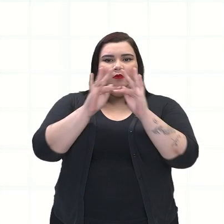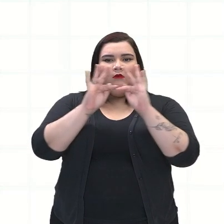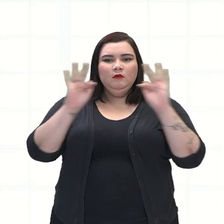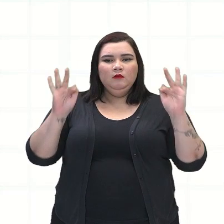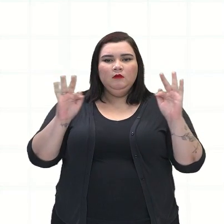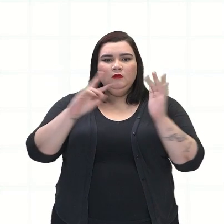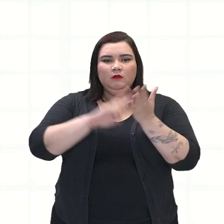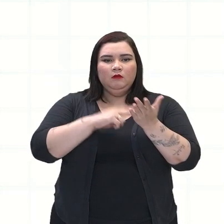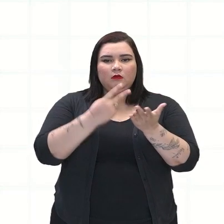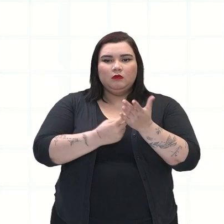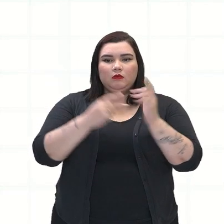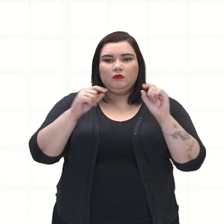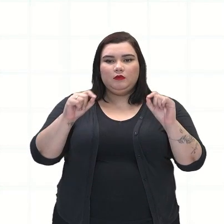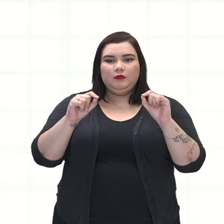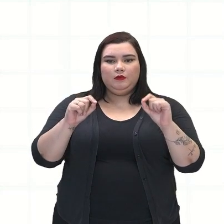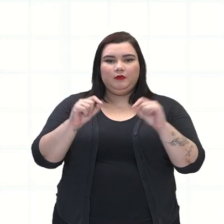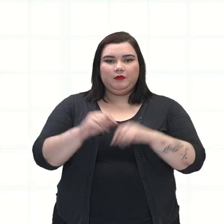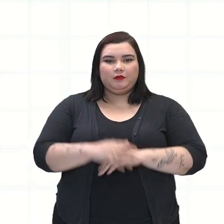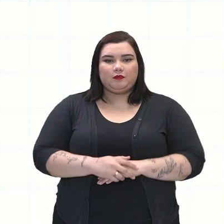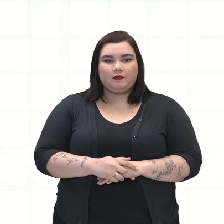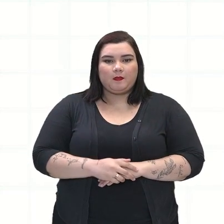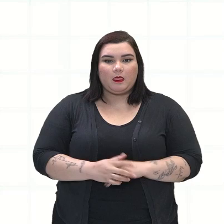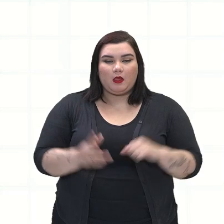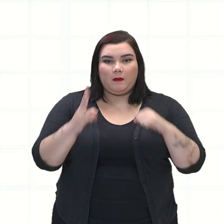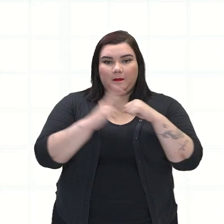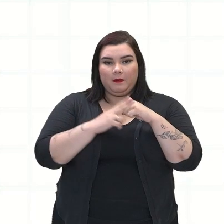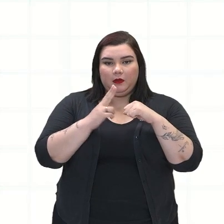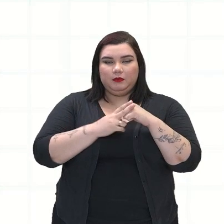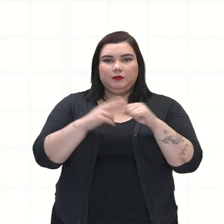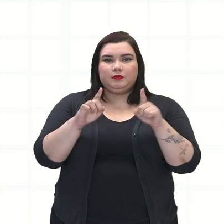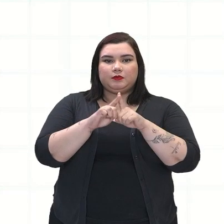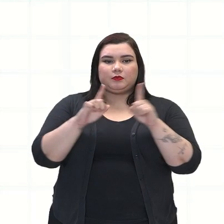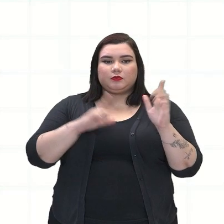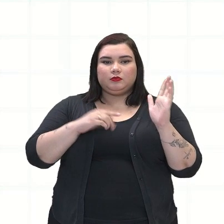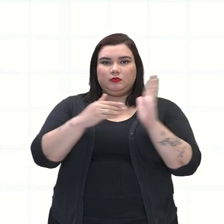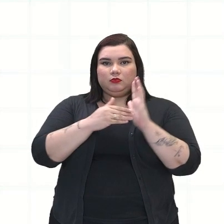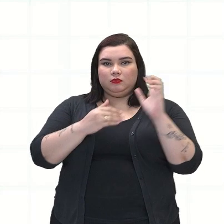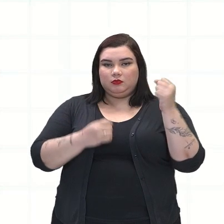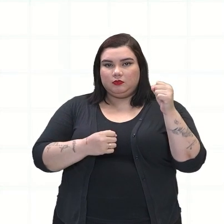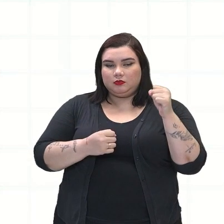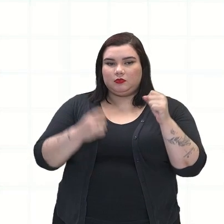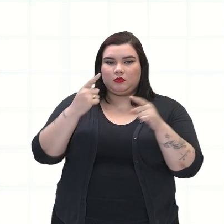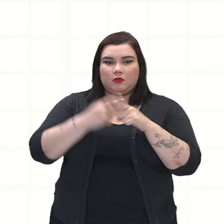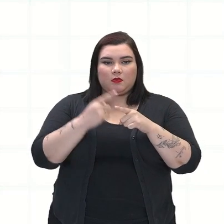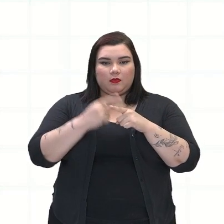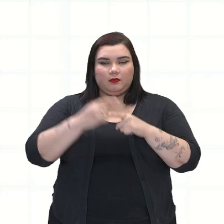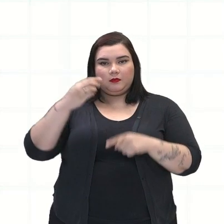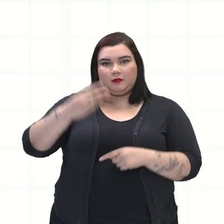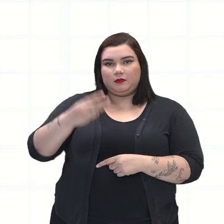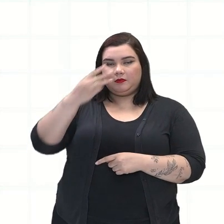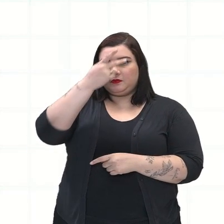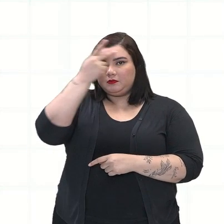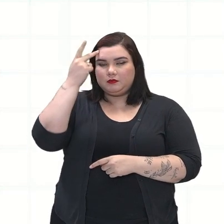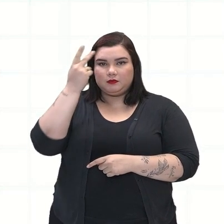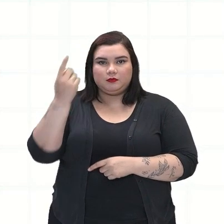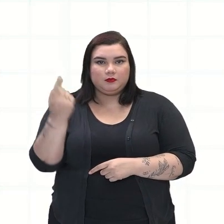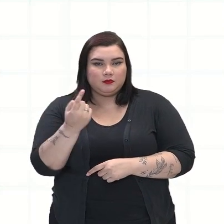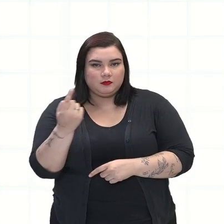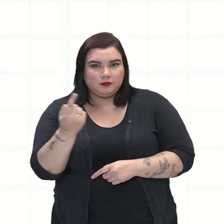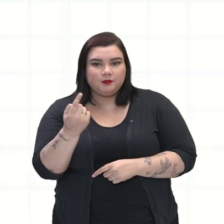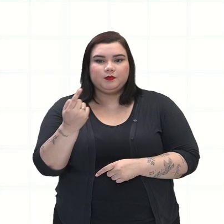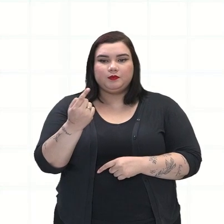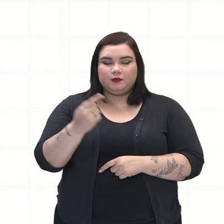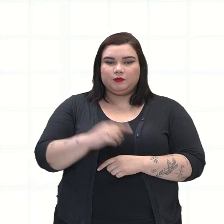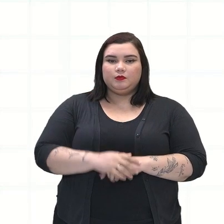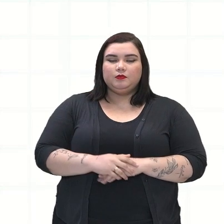eats sandwich. Reparem que o verbo também está com S aqui, porque é a terceira pessoa do singular.